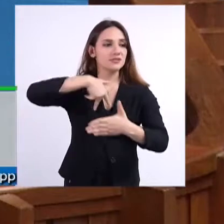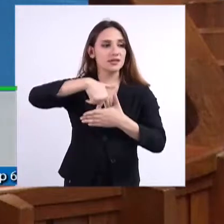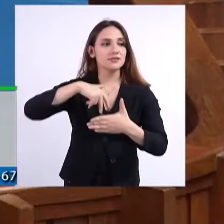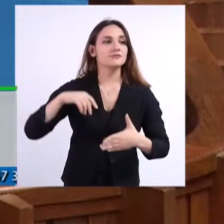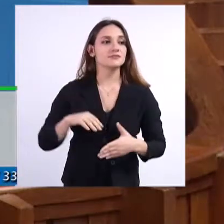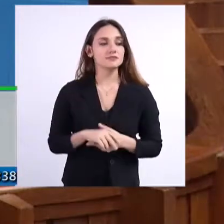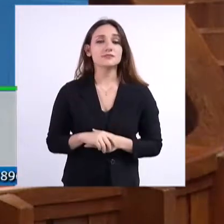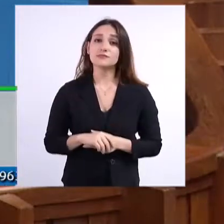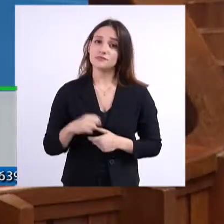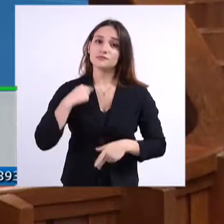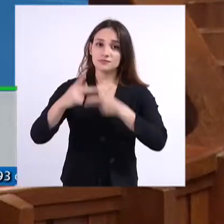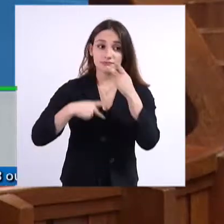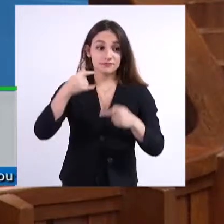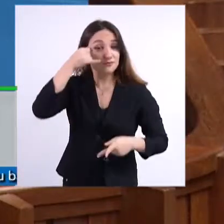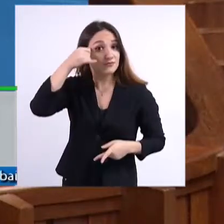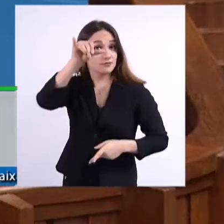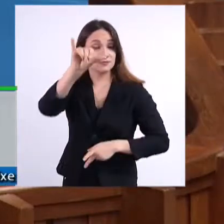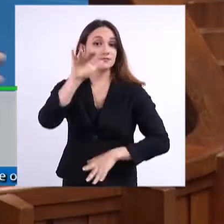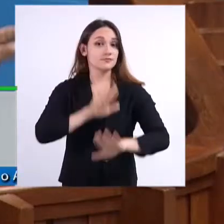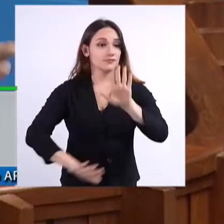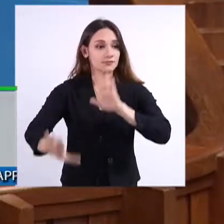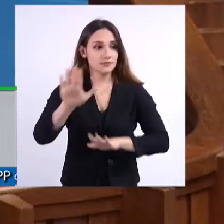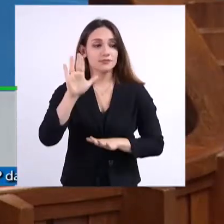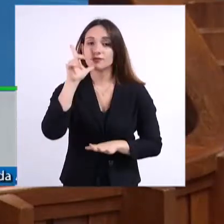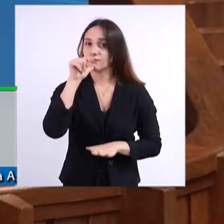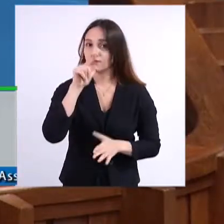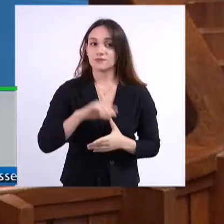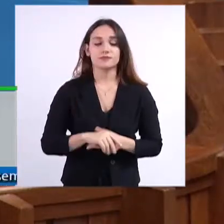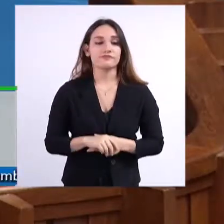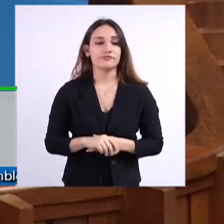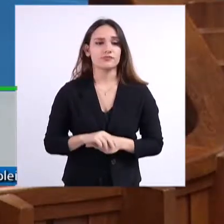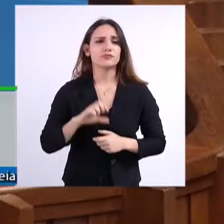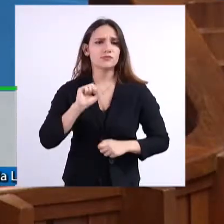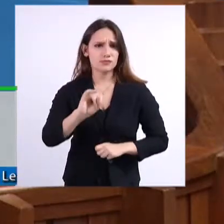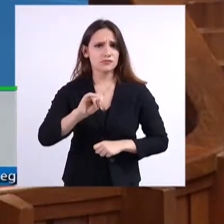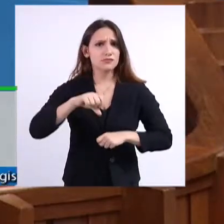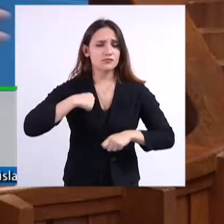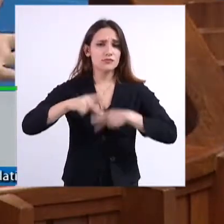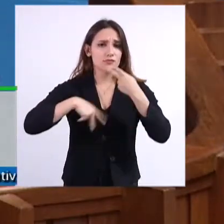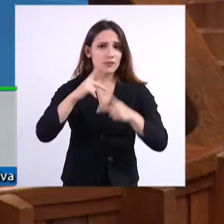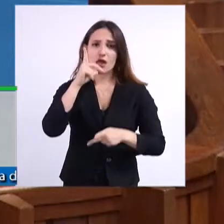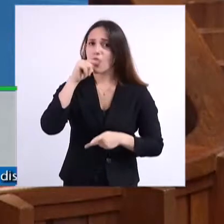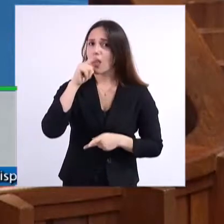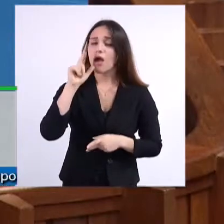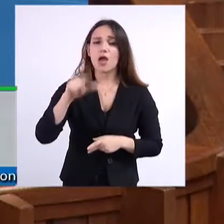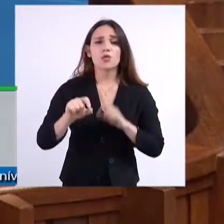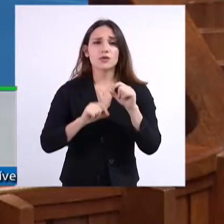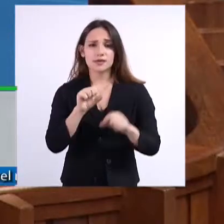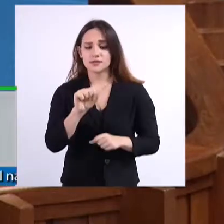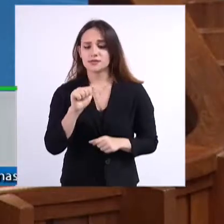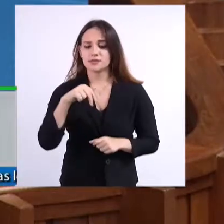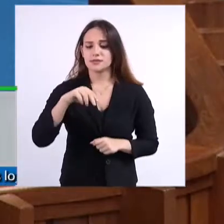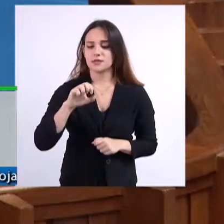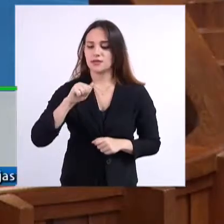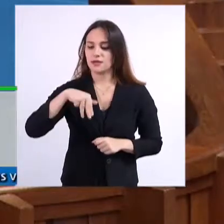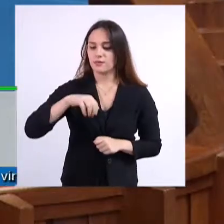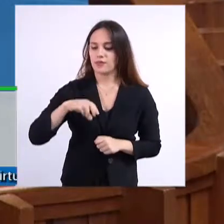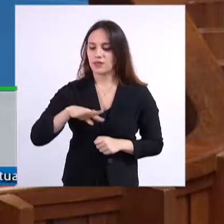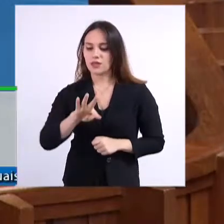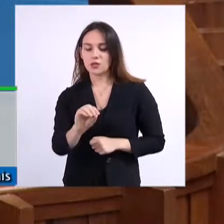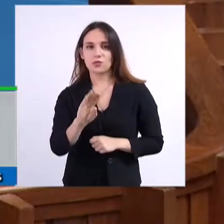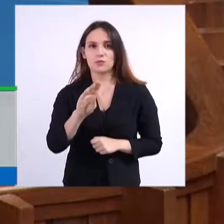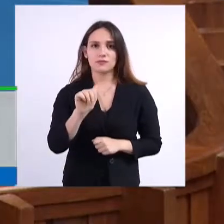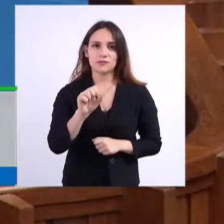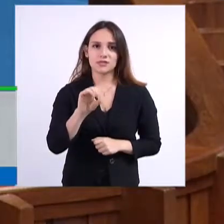da importância da prevenção. E quando falamos de água, estamos falando também de saneamento básico. E nós moramos em um país